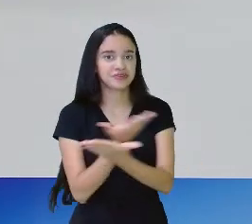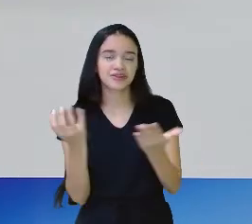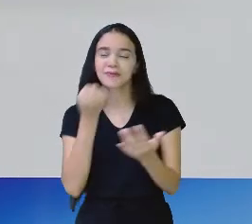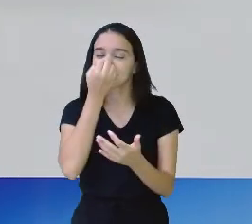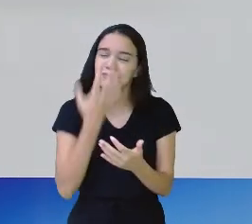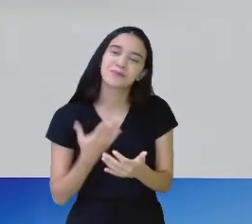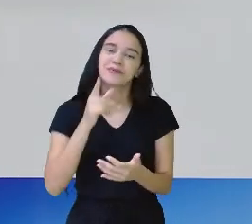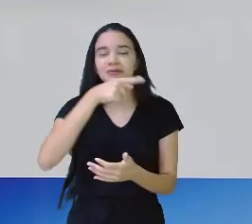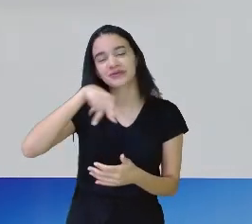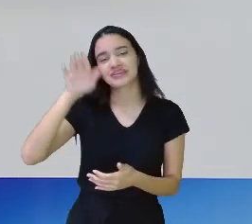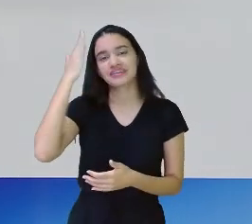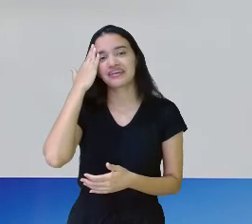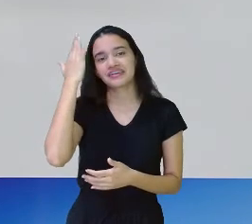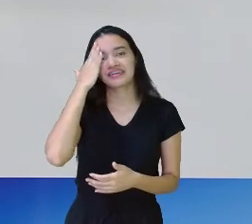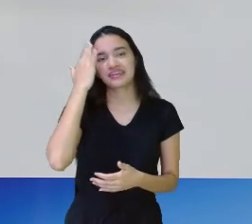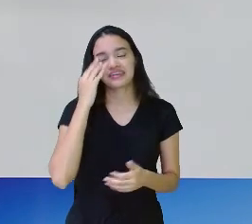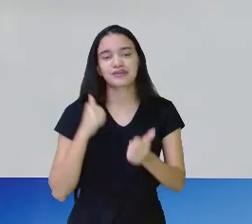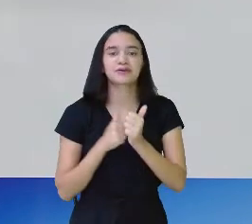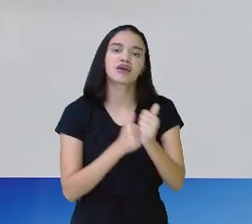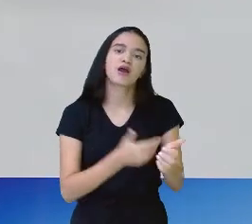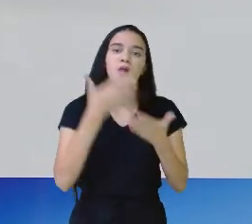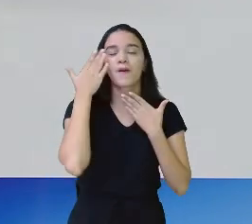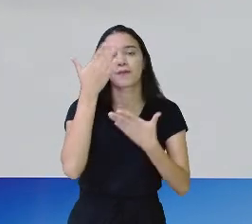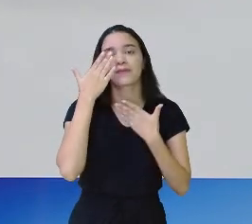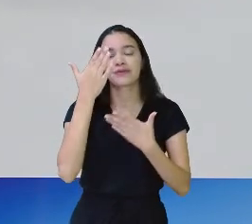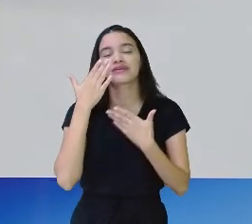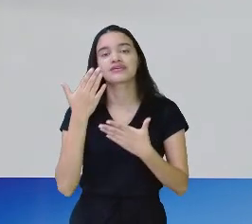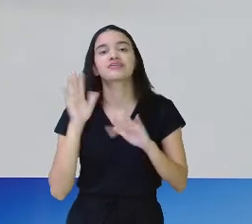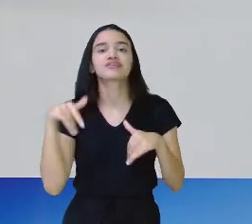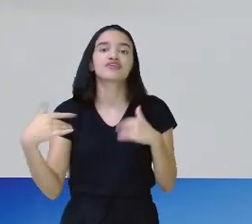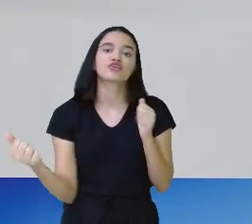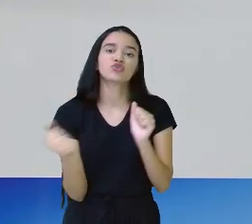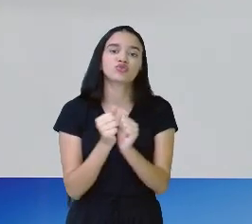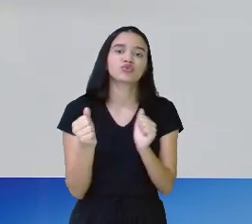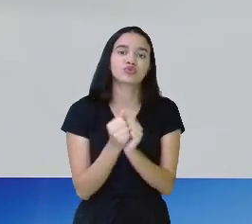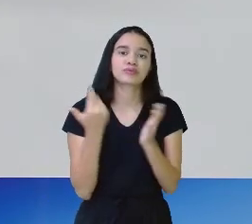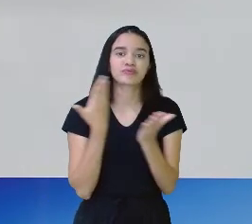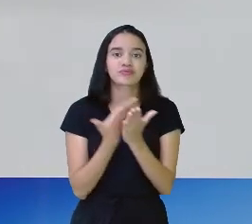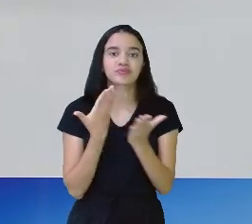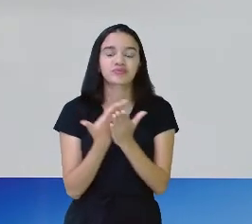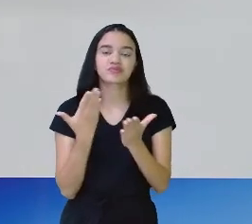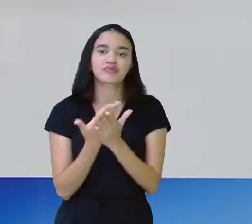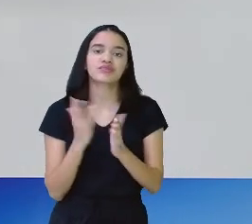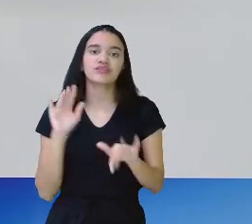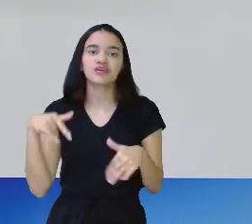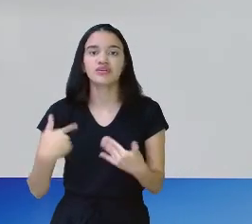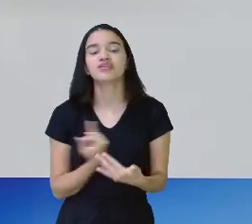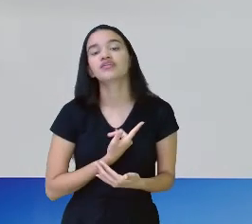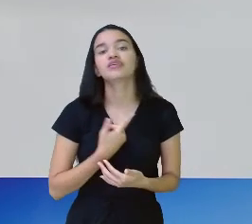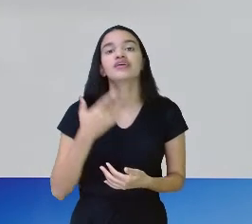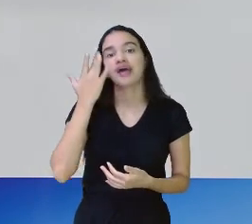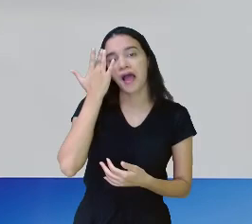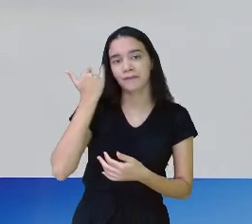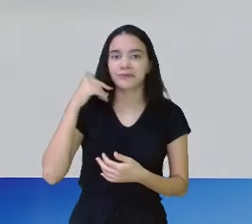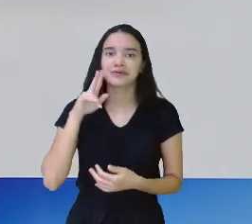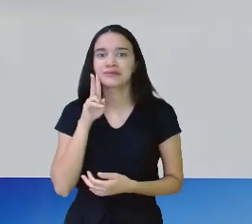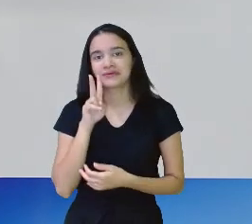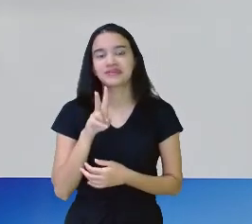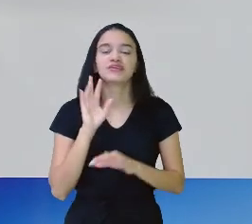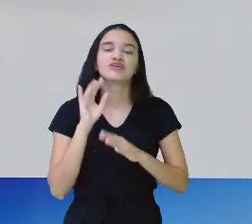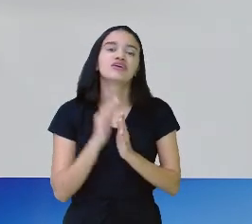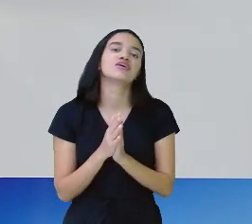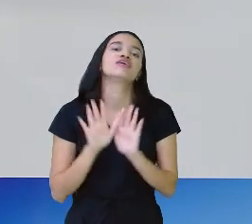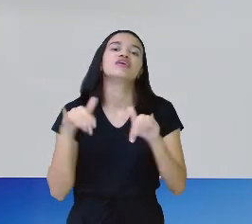bom que entenderam, que bom que acompanharam. Obrigada a todos que estiveram conosco nessa aula e a gente se vê amanhã.